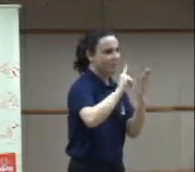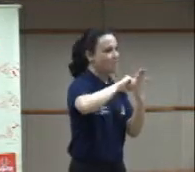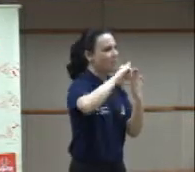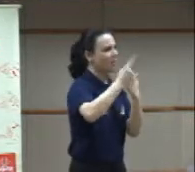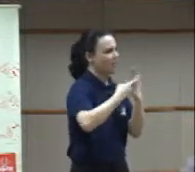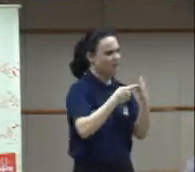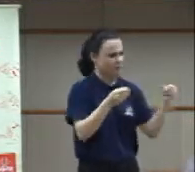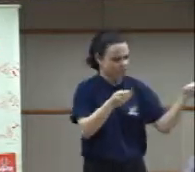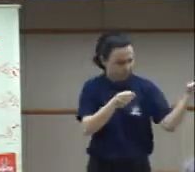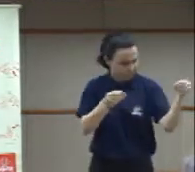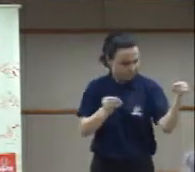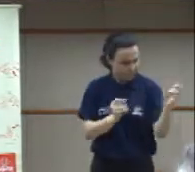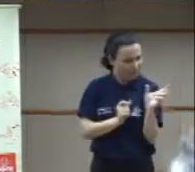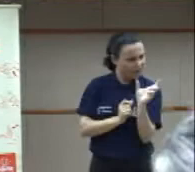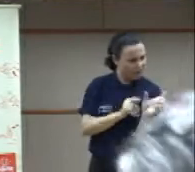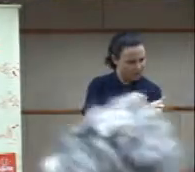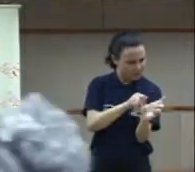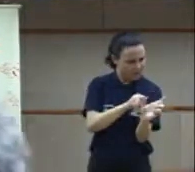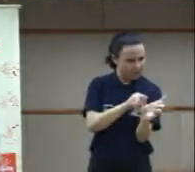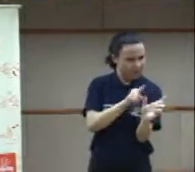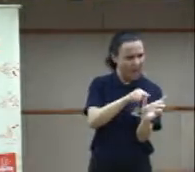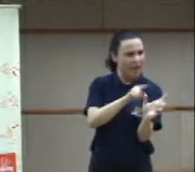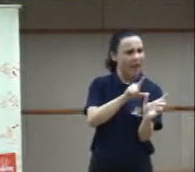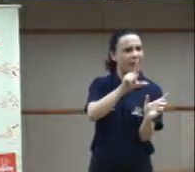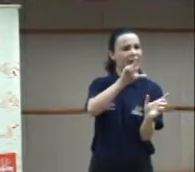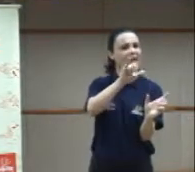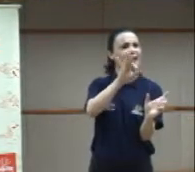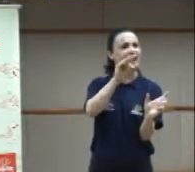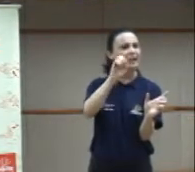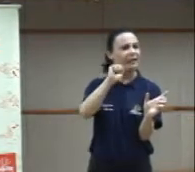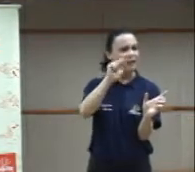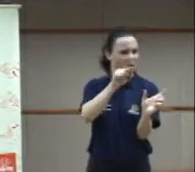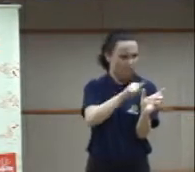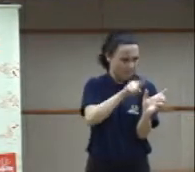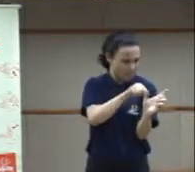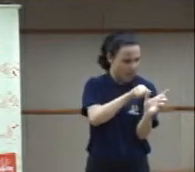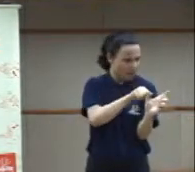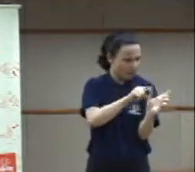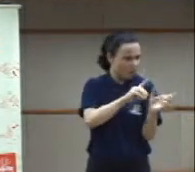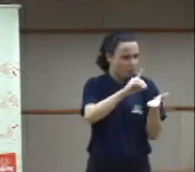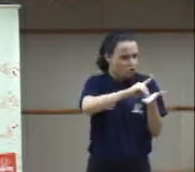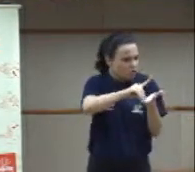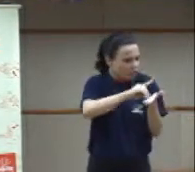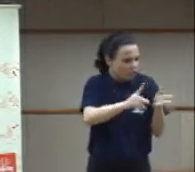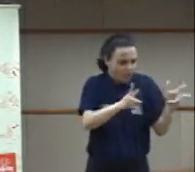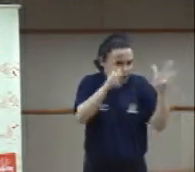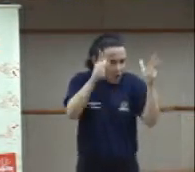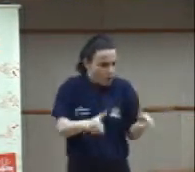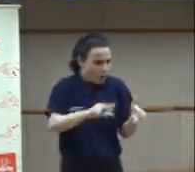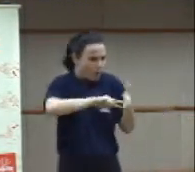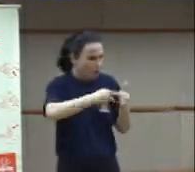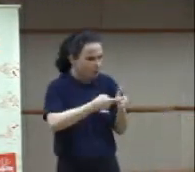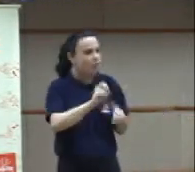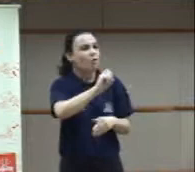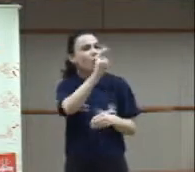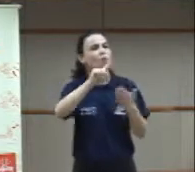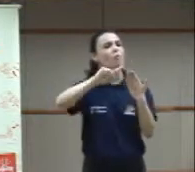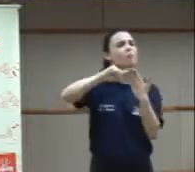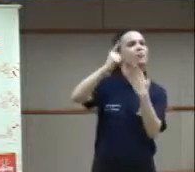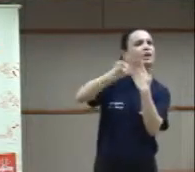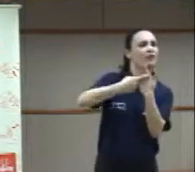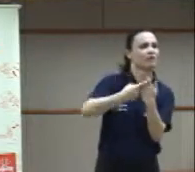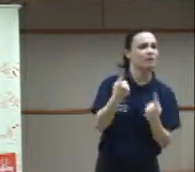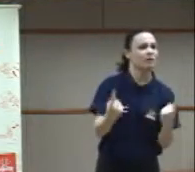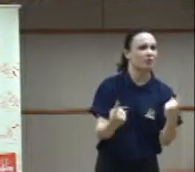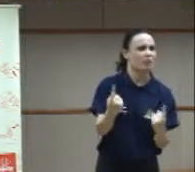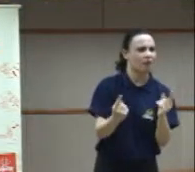É um tipo de comunicação que a pessoa surda não compreende, que não faz parte da cultura dele. Então, o intérprete,